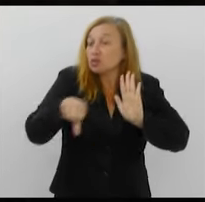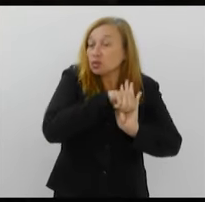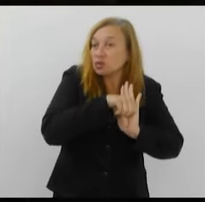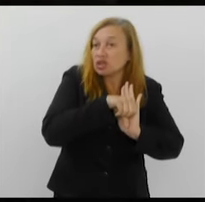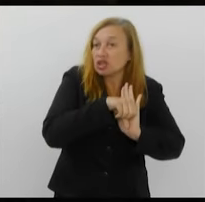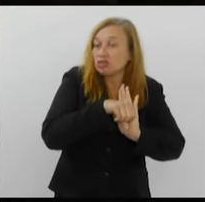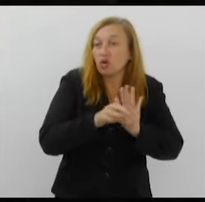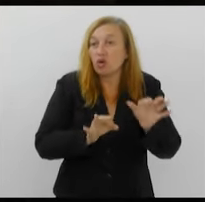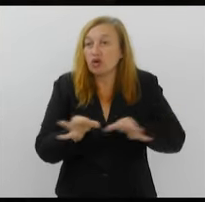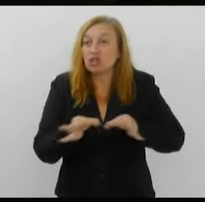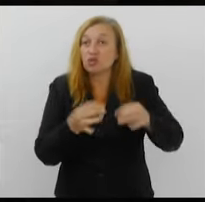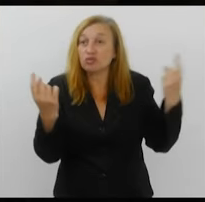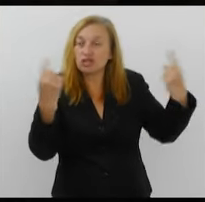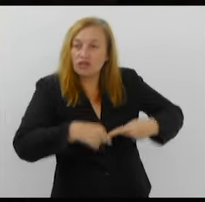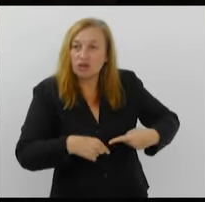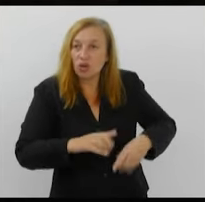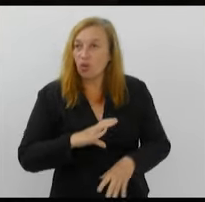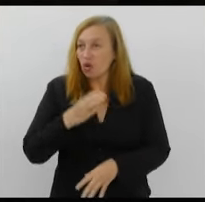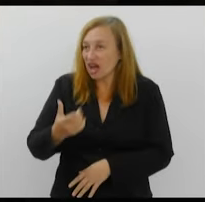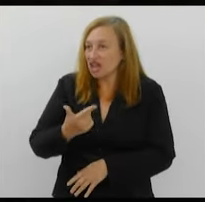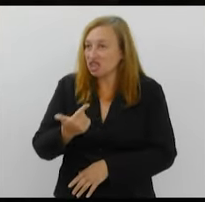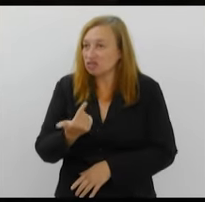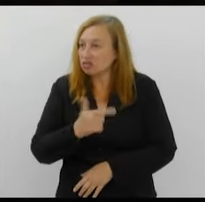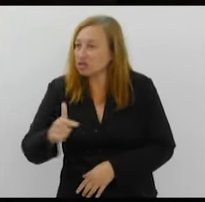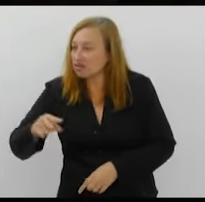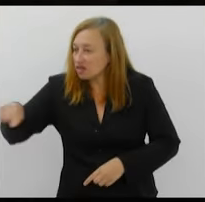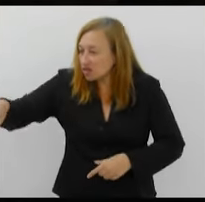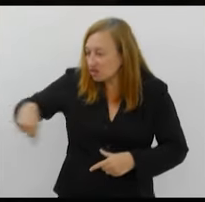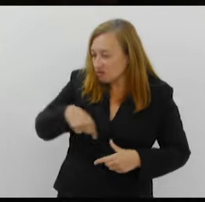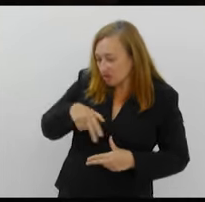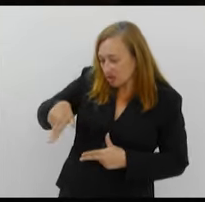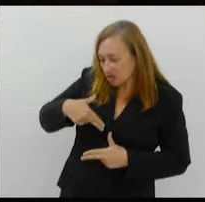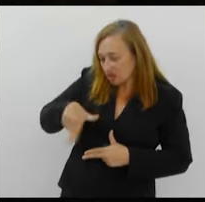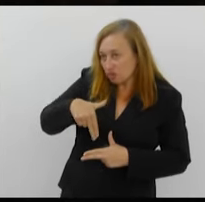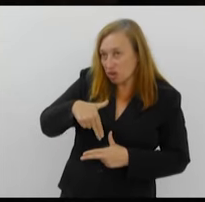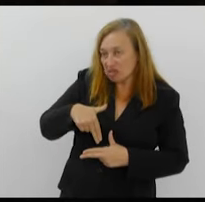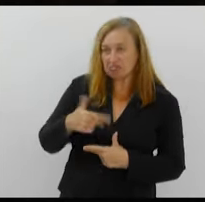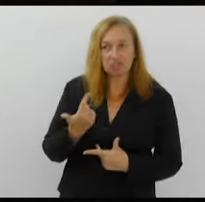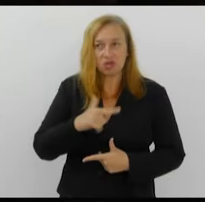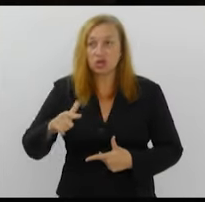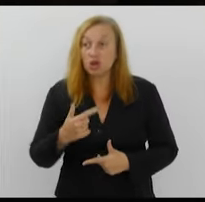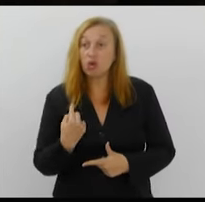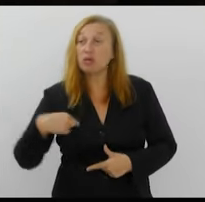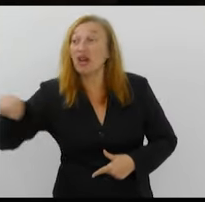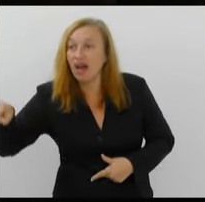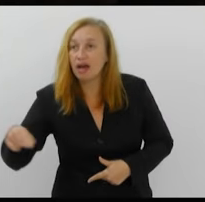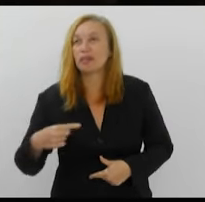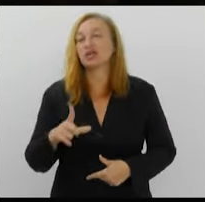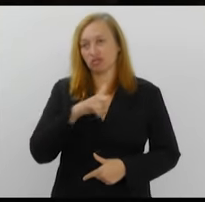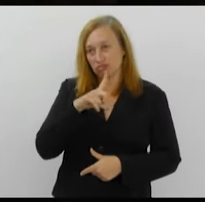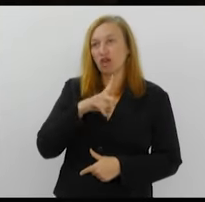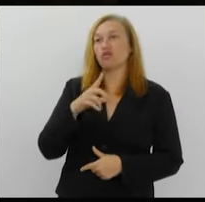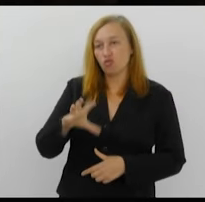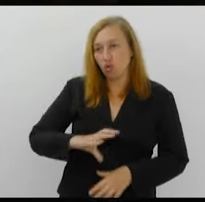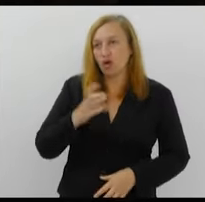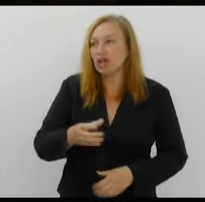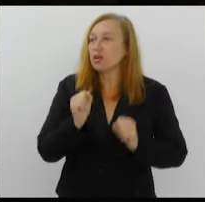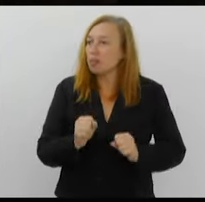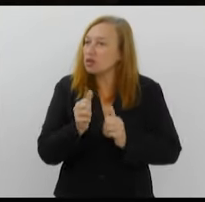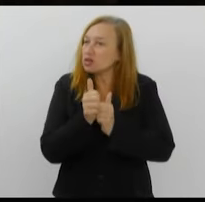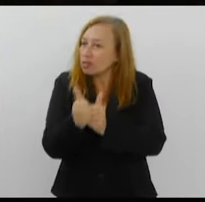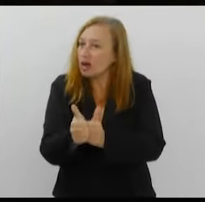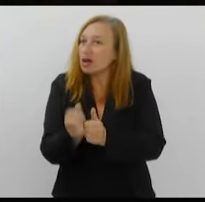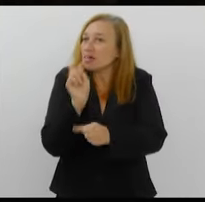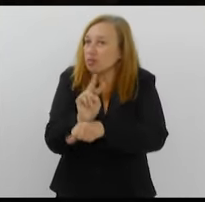desafio. Se ele não tem coragem nem de vir à tribuna, ele não vai ter coragem de ir lá. Mas eu tenho. Eu posso acompanhar e